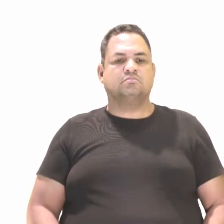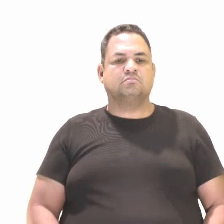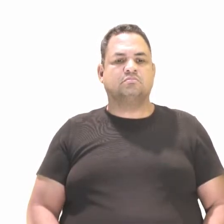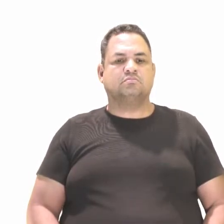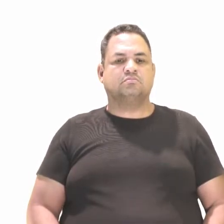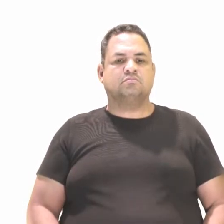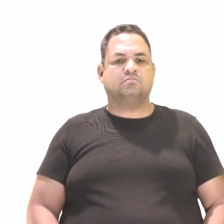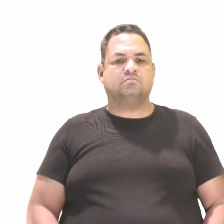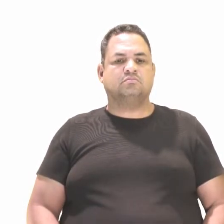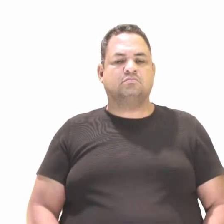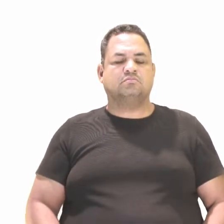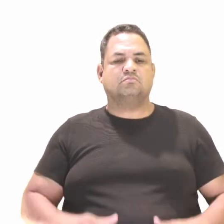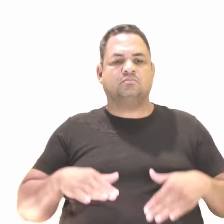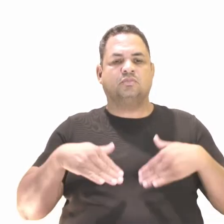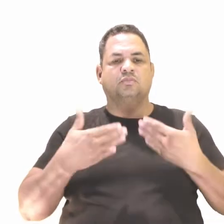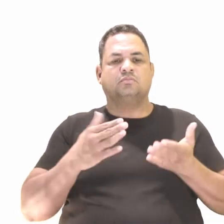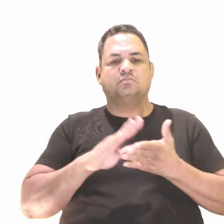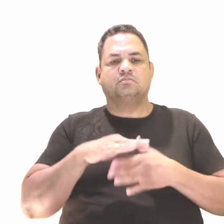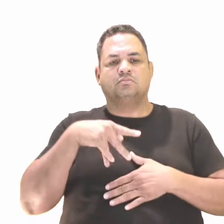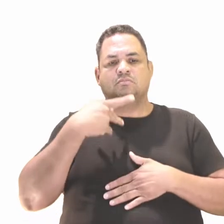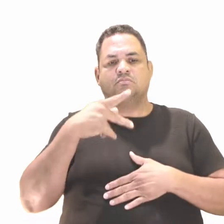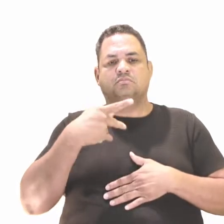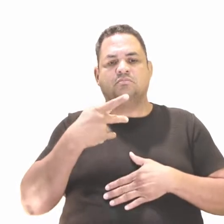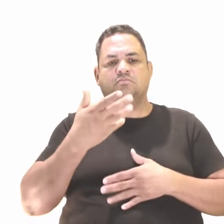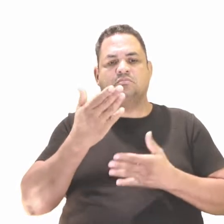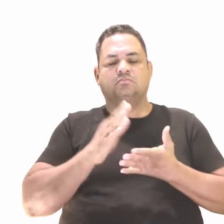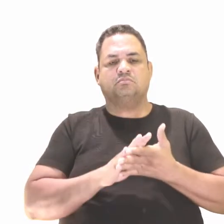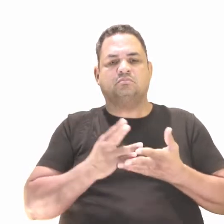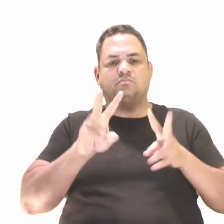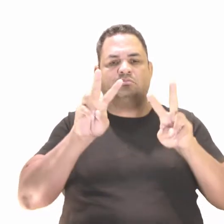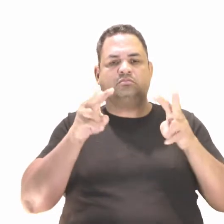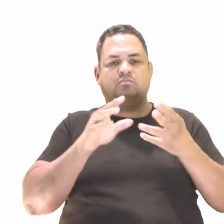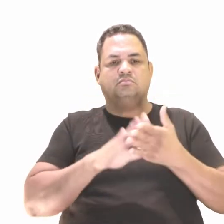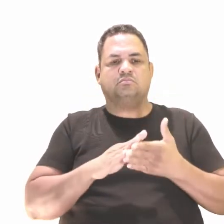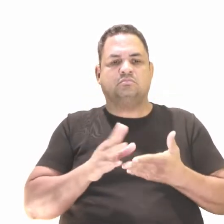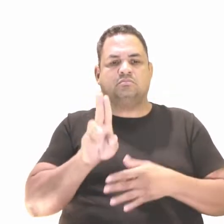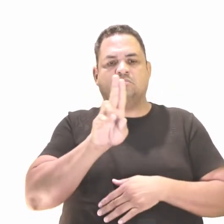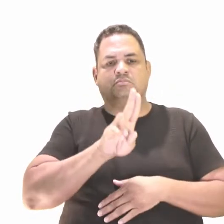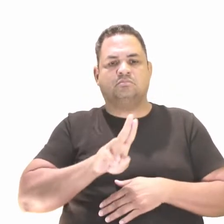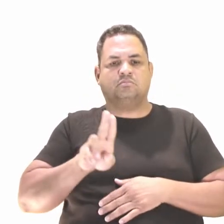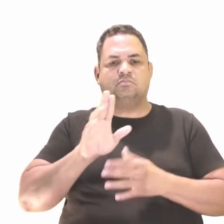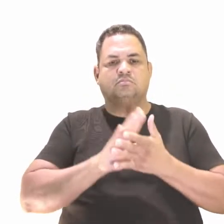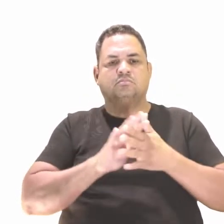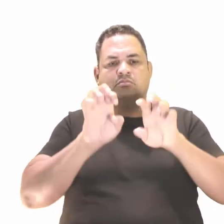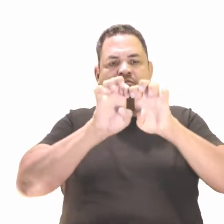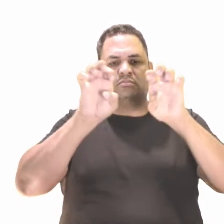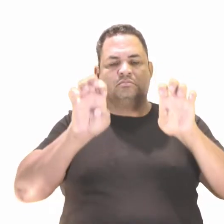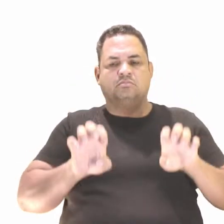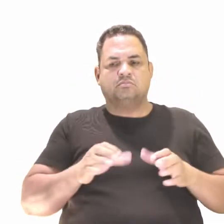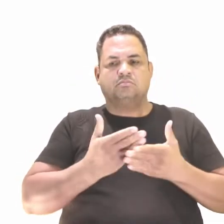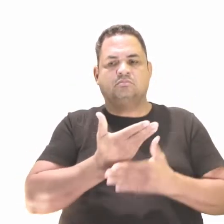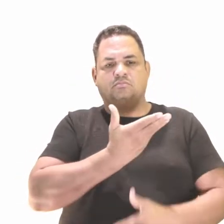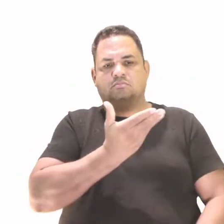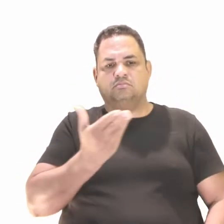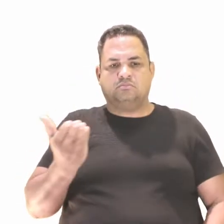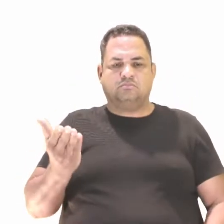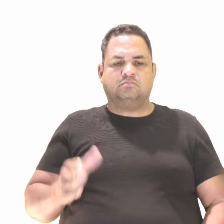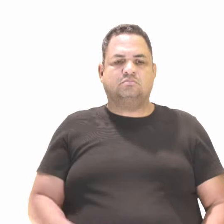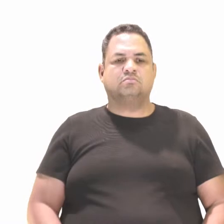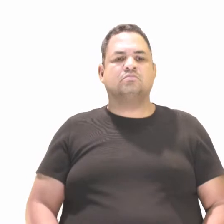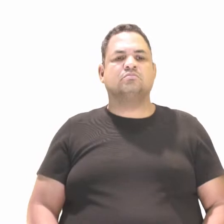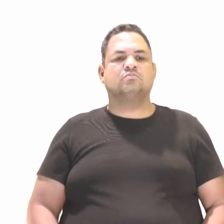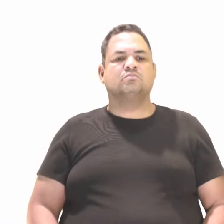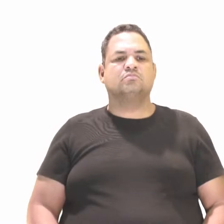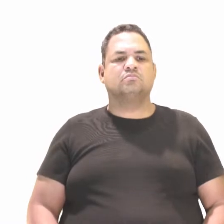to come along? Quando ela fala, que isso aqui é o título da nossa aula, quando ela usa essa estrutura, would you like to come